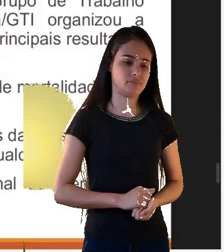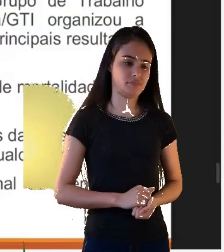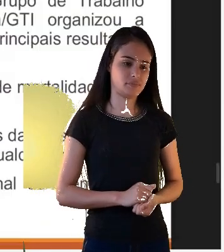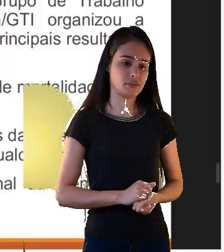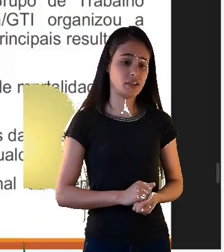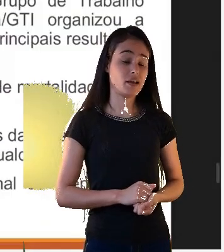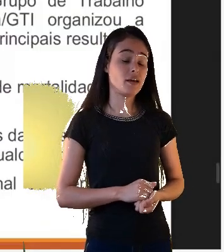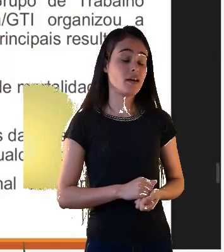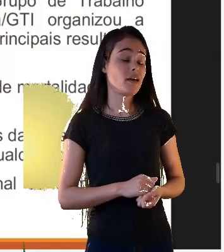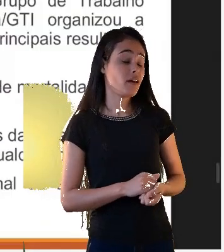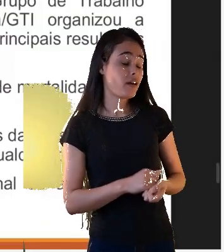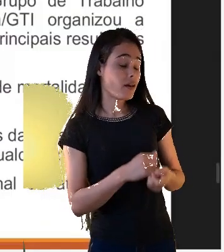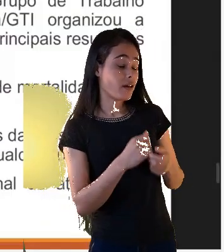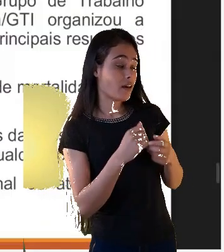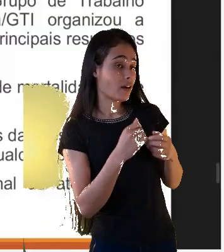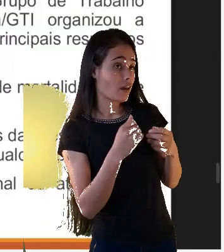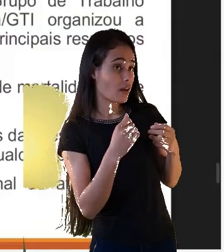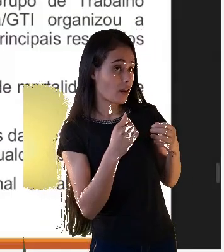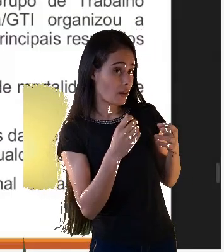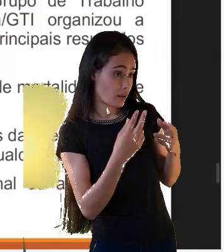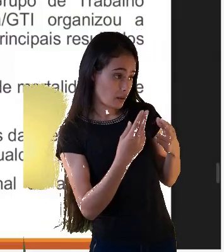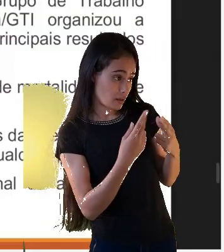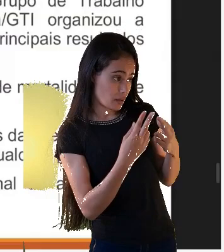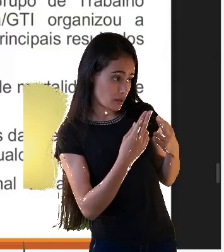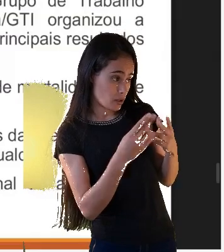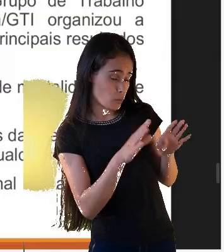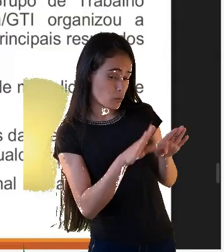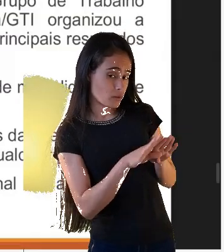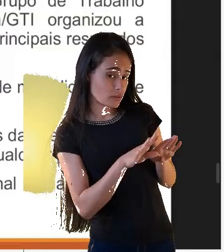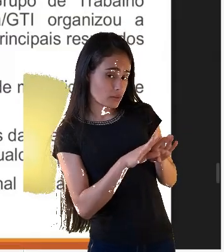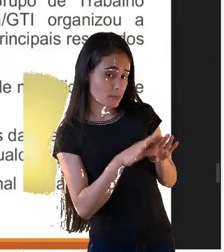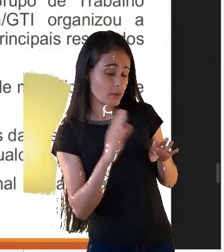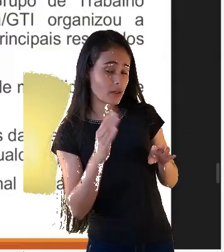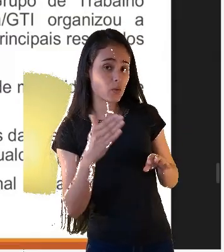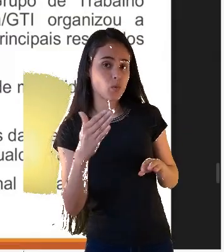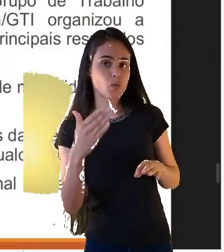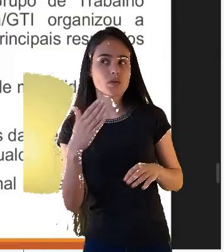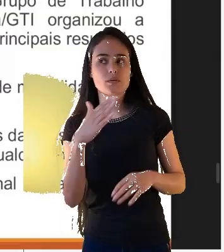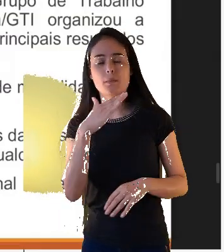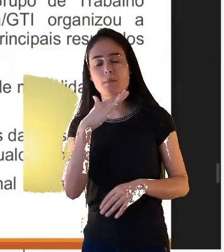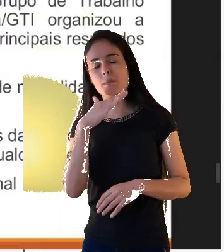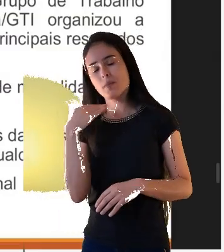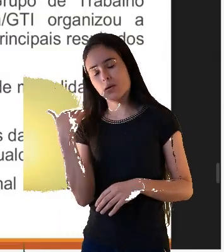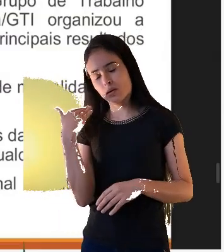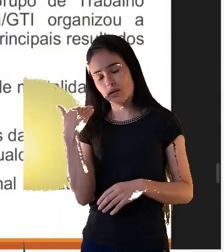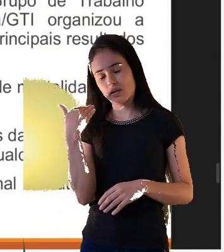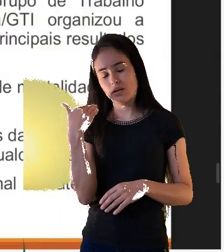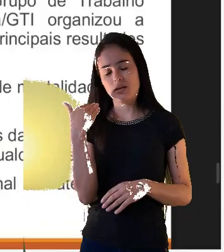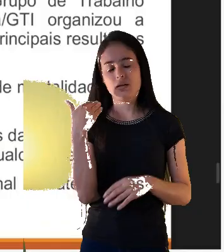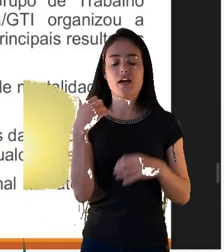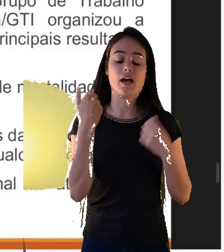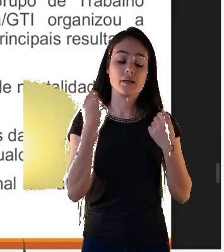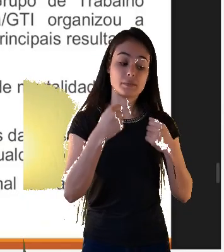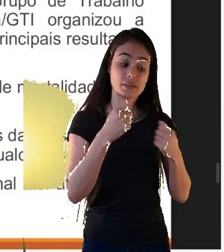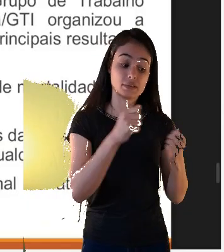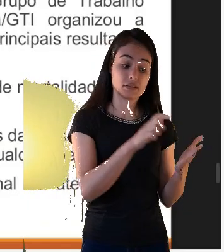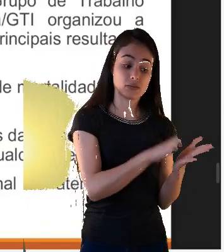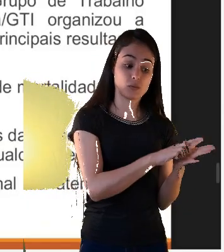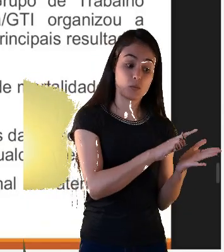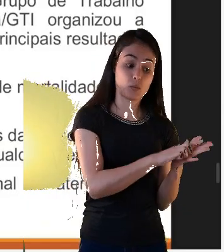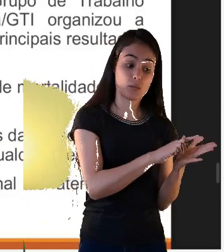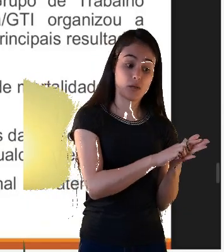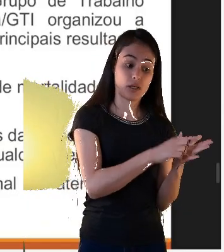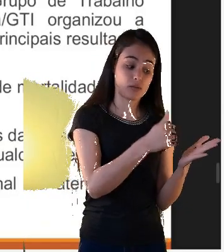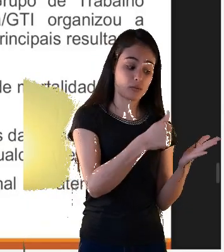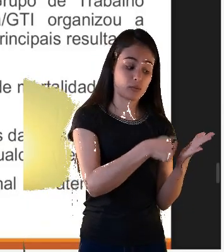manicômios, por exemplo, porque não se tinha esse quesito cor, né? A gente